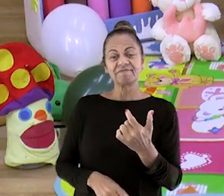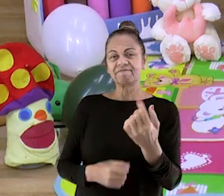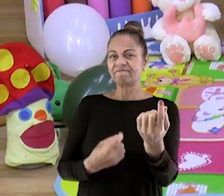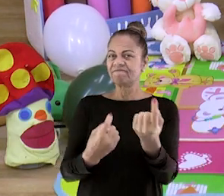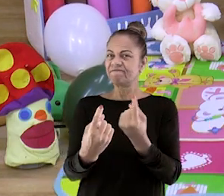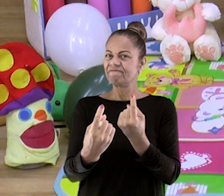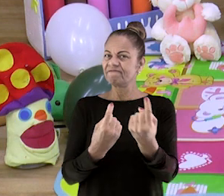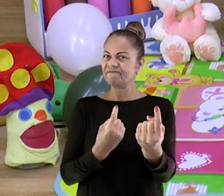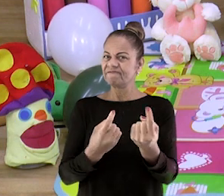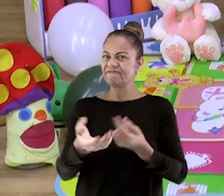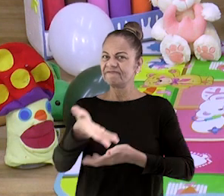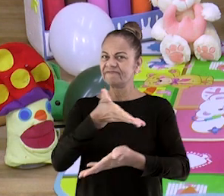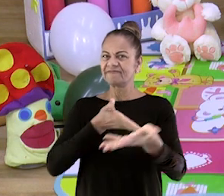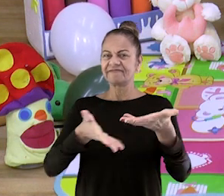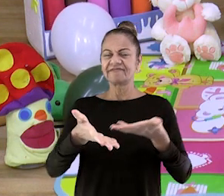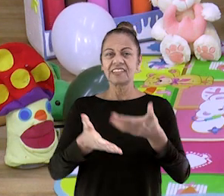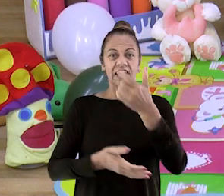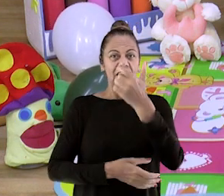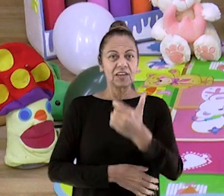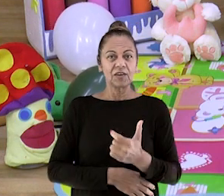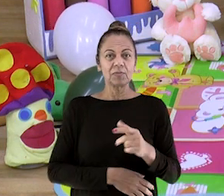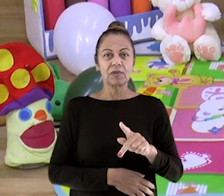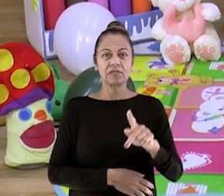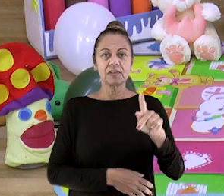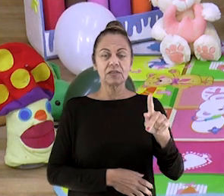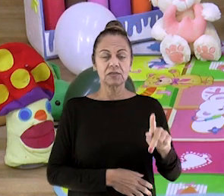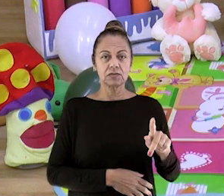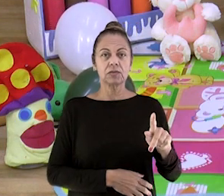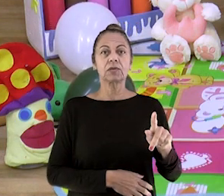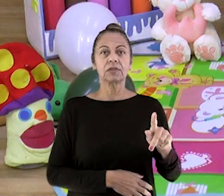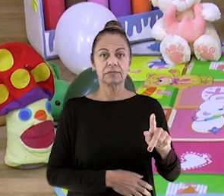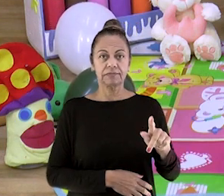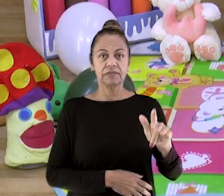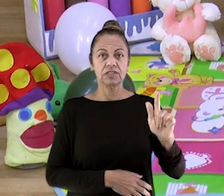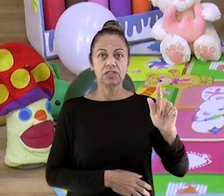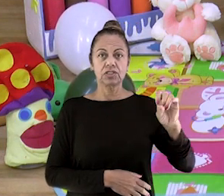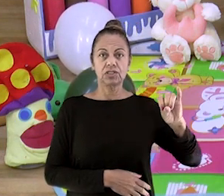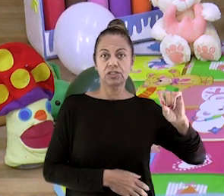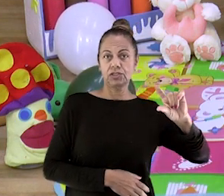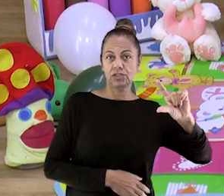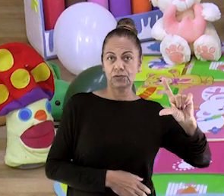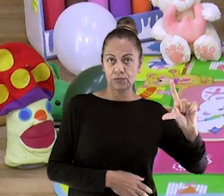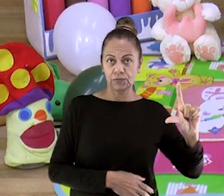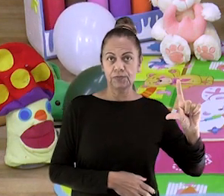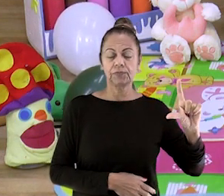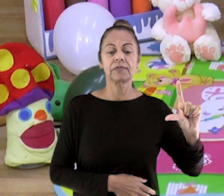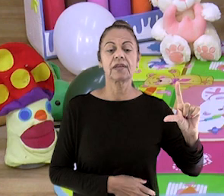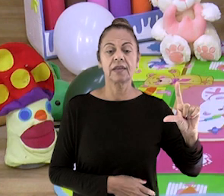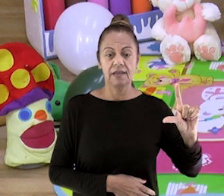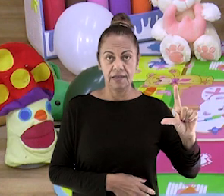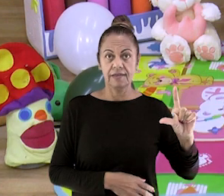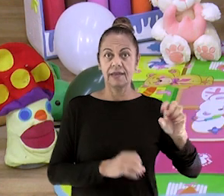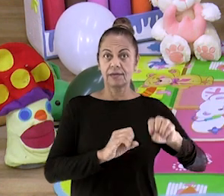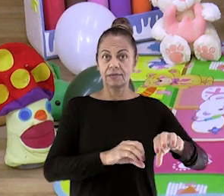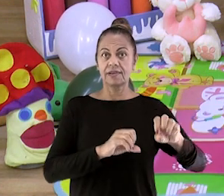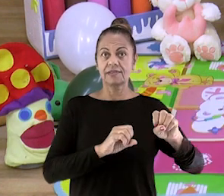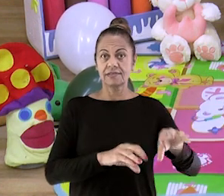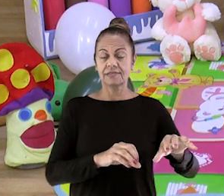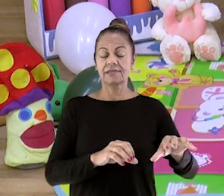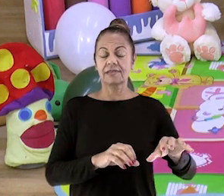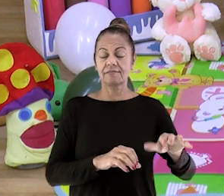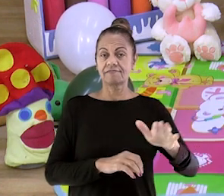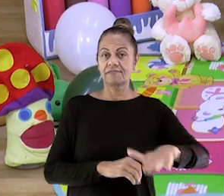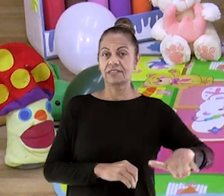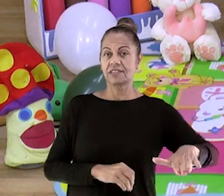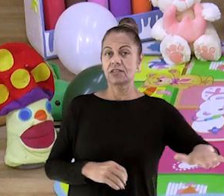sou a professora Gisele conhecida como Gil da Educação Infantil E hoje vamos